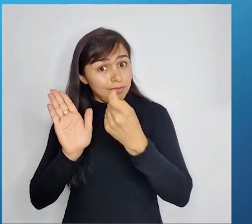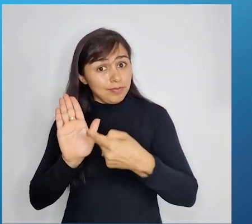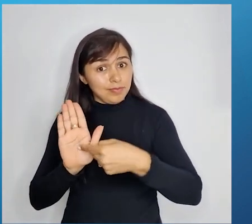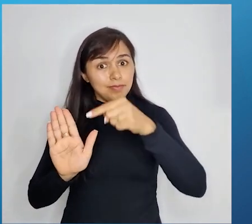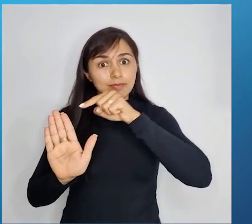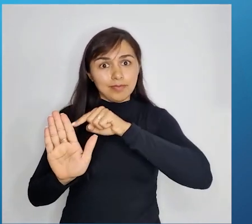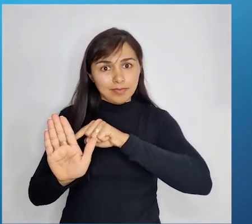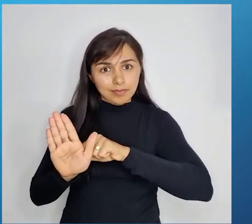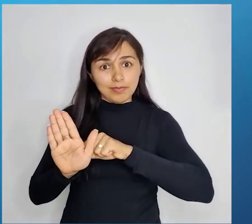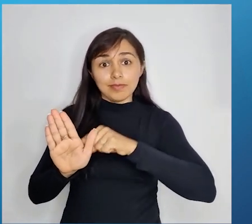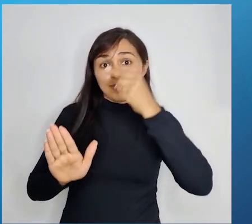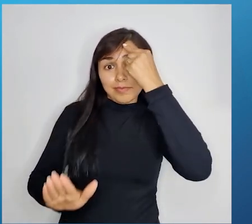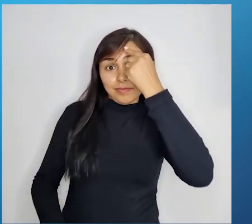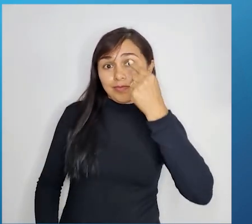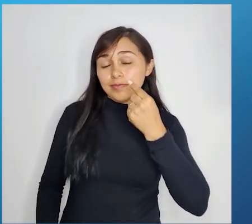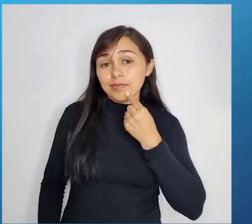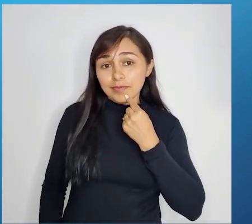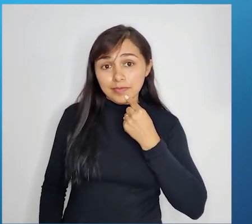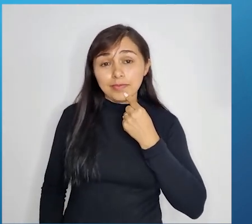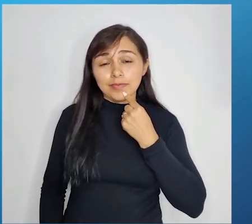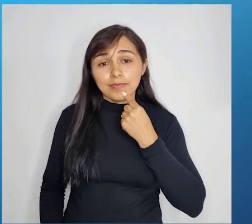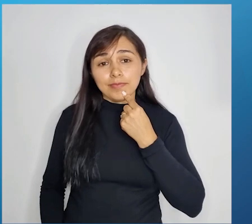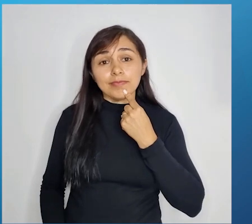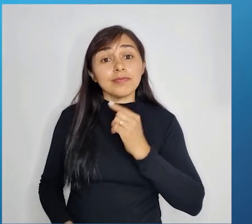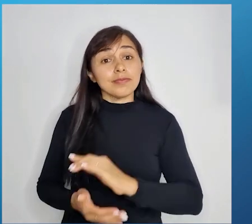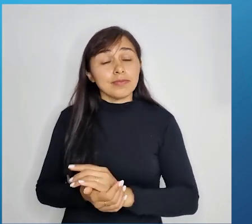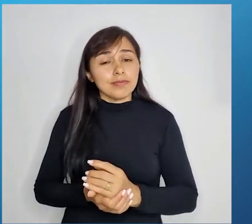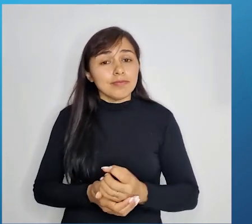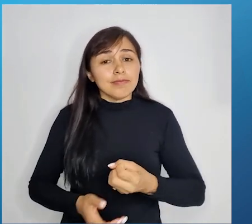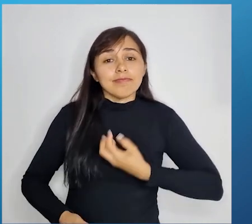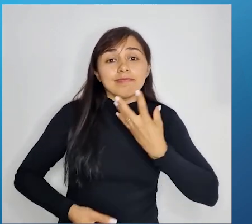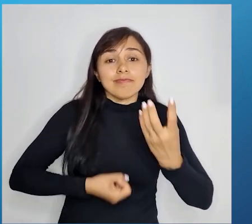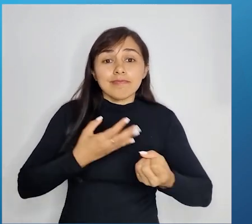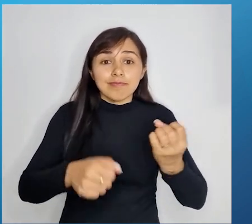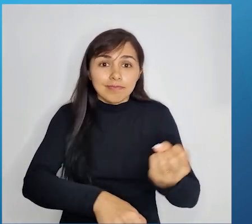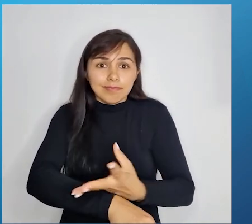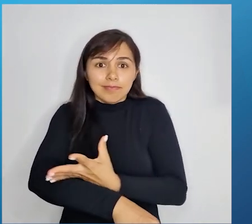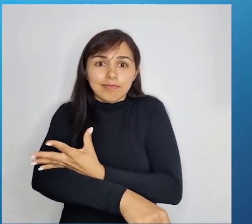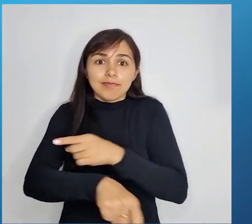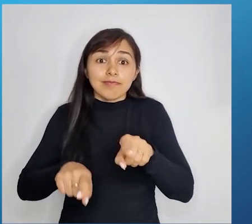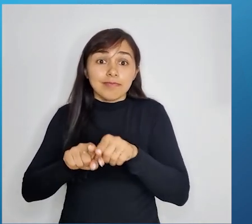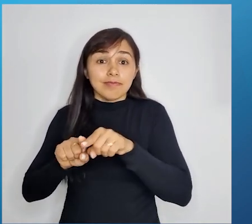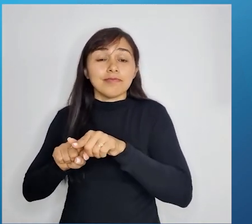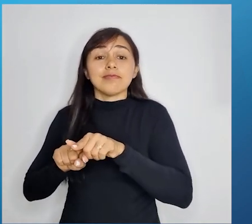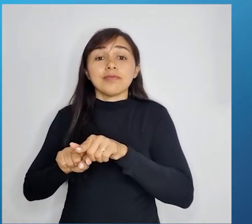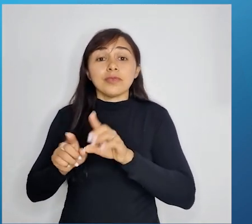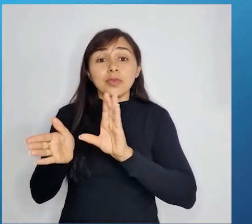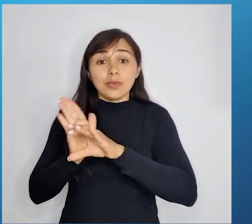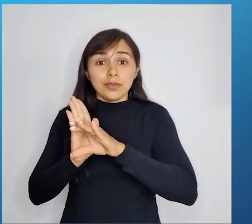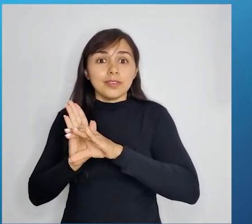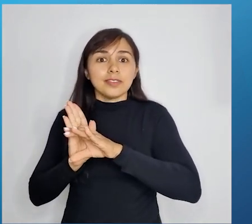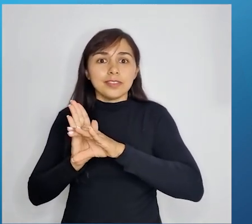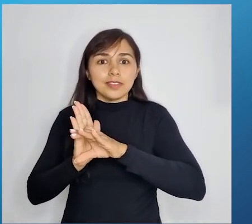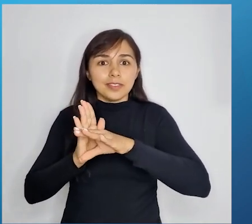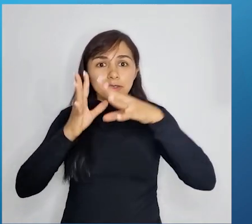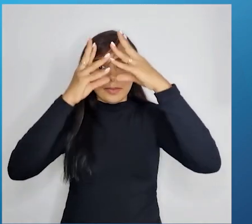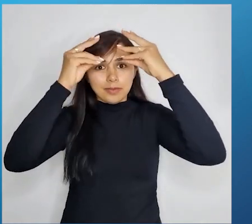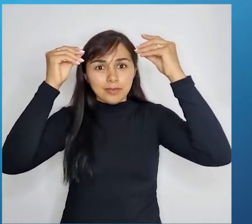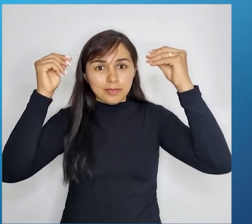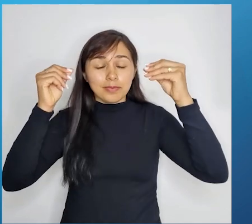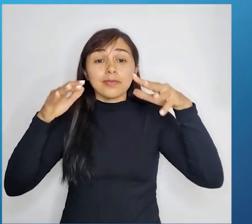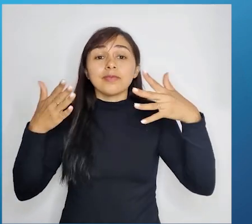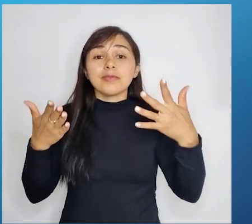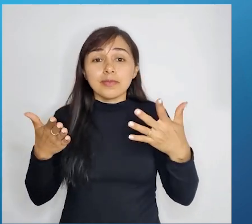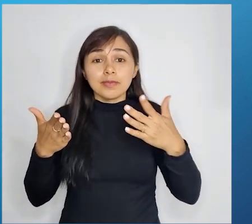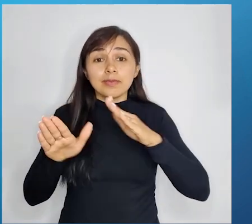e imagens sensoriais para expressar emoções e conceitos abstratos são características do movimento